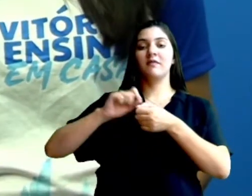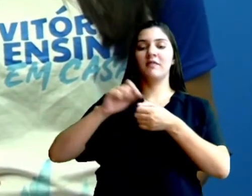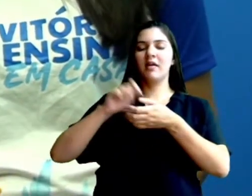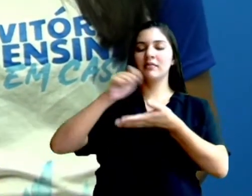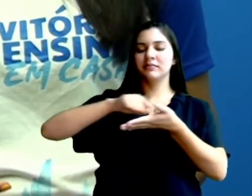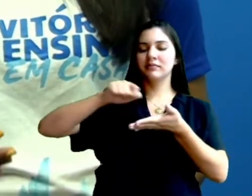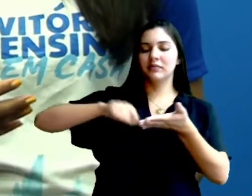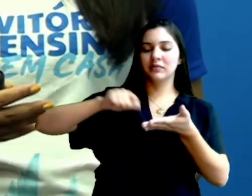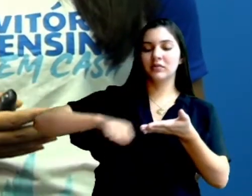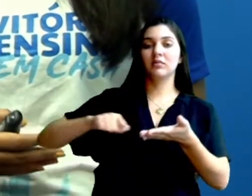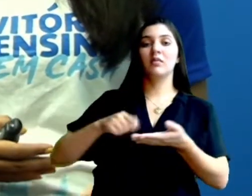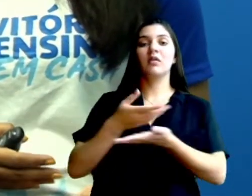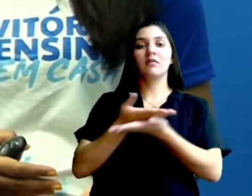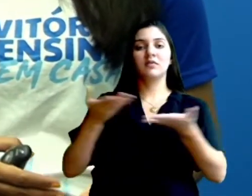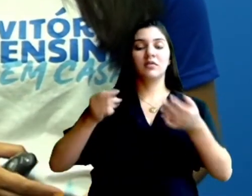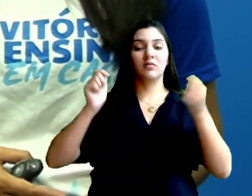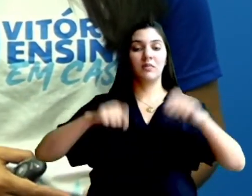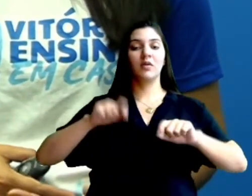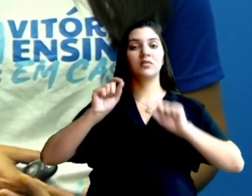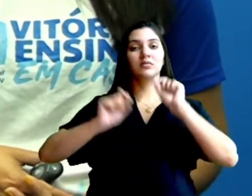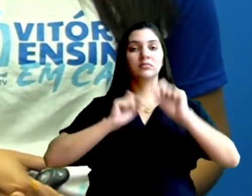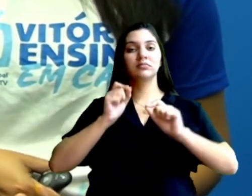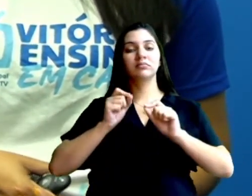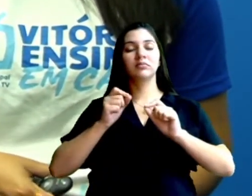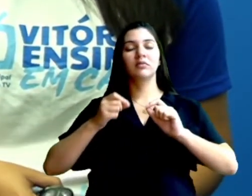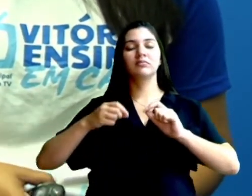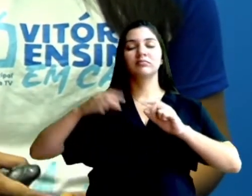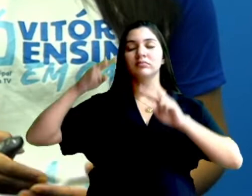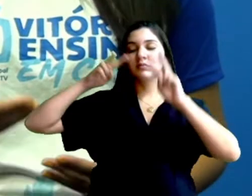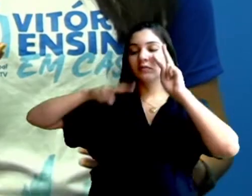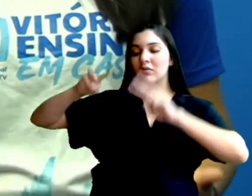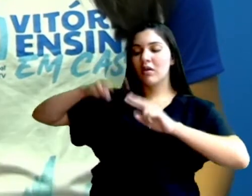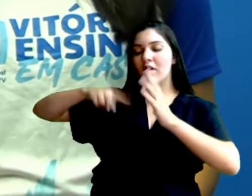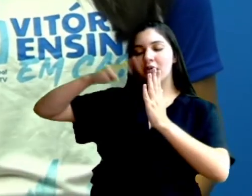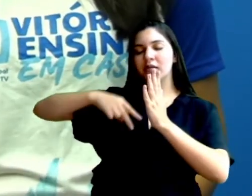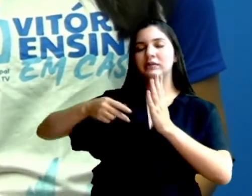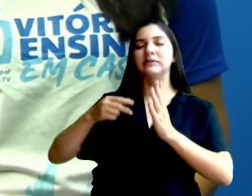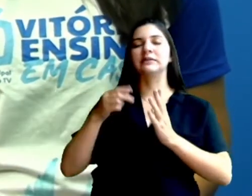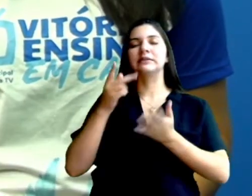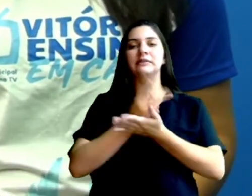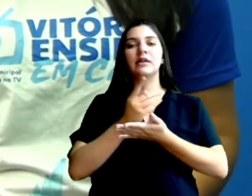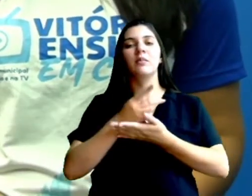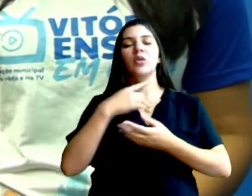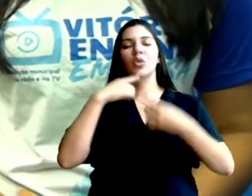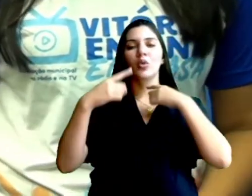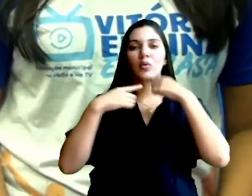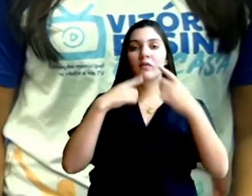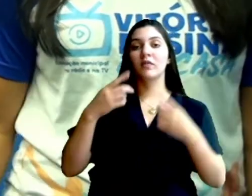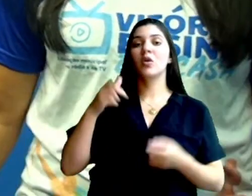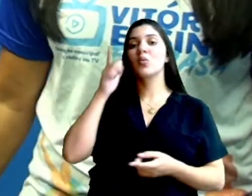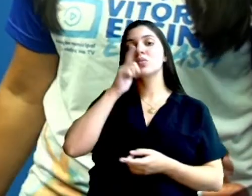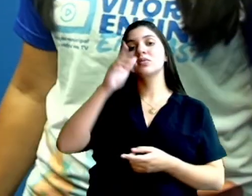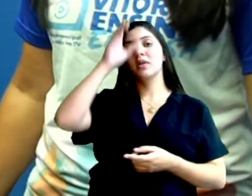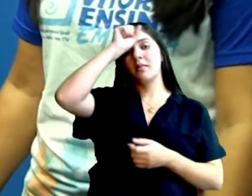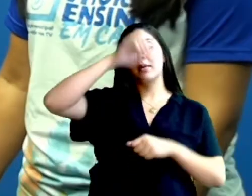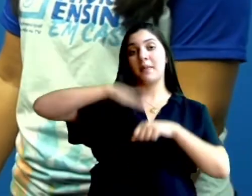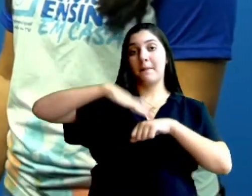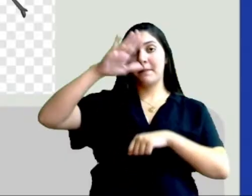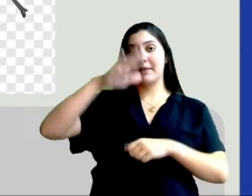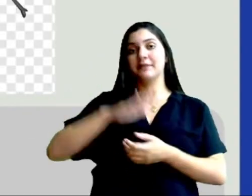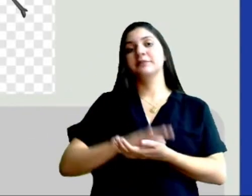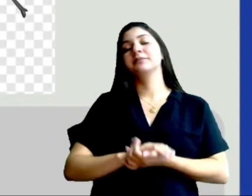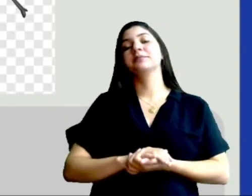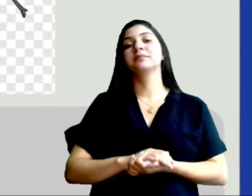suas anotações para que vocês possam consultar sempre que tiverem dúvida e assim conseguir aprender cada vez mais. Então vamos